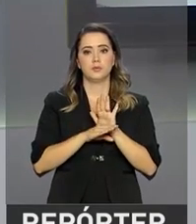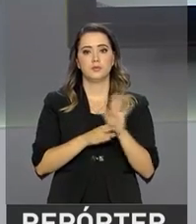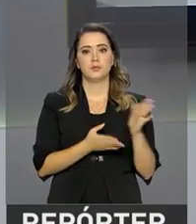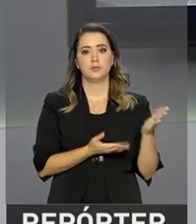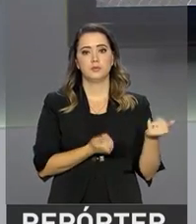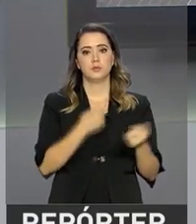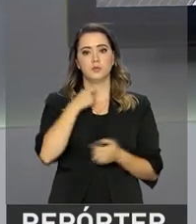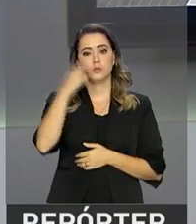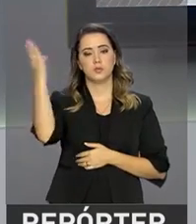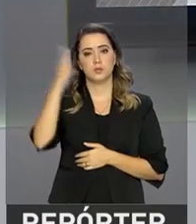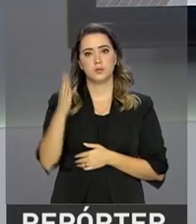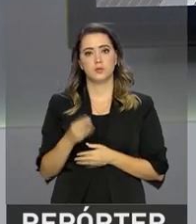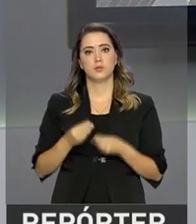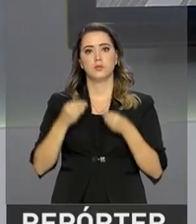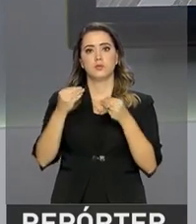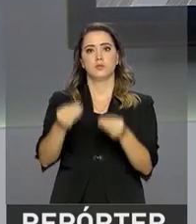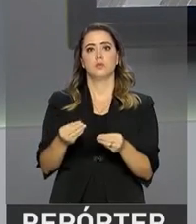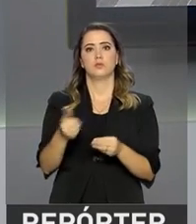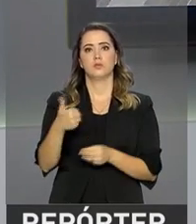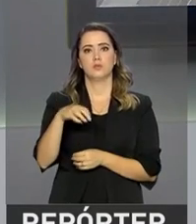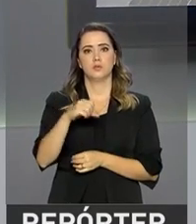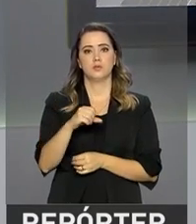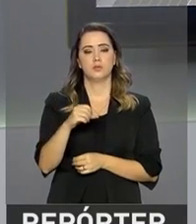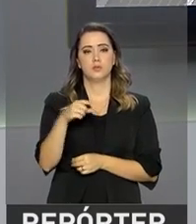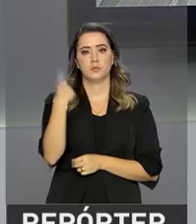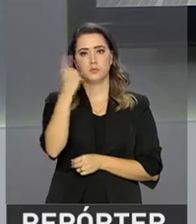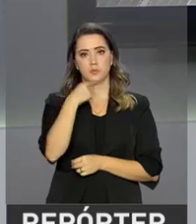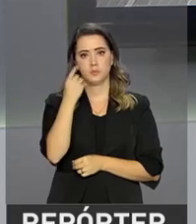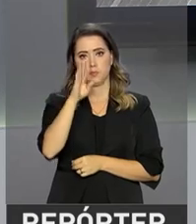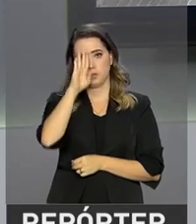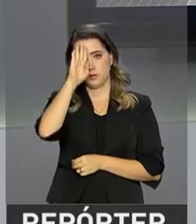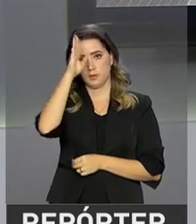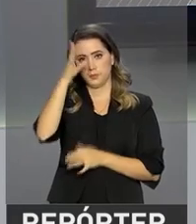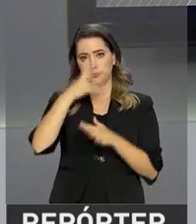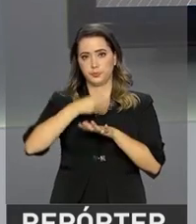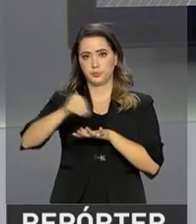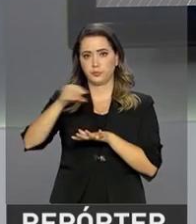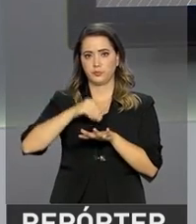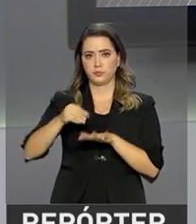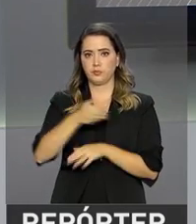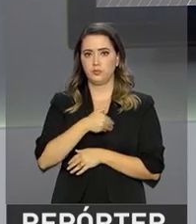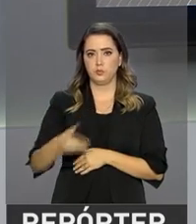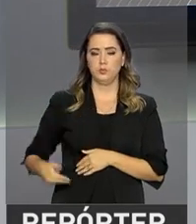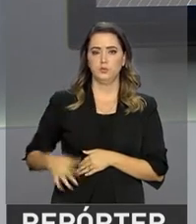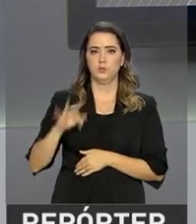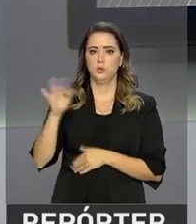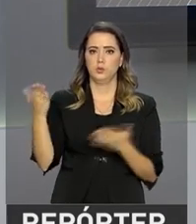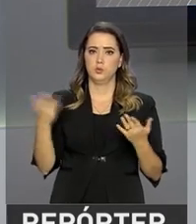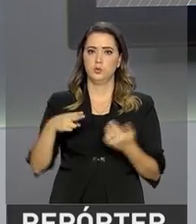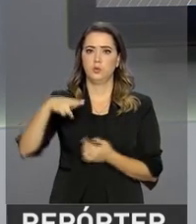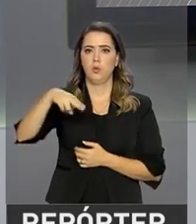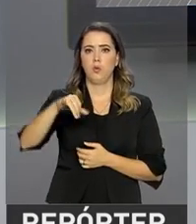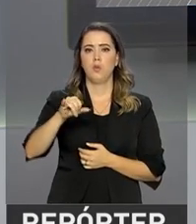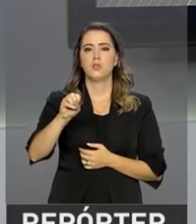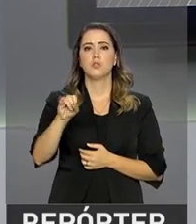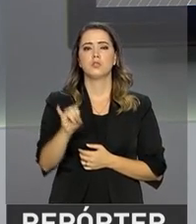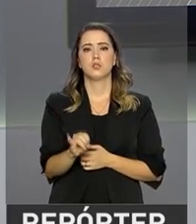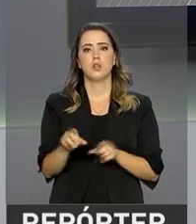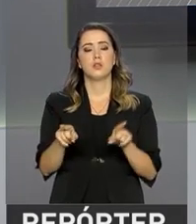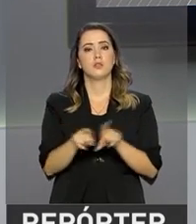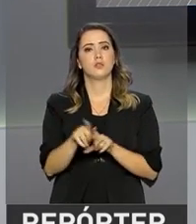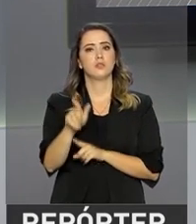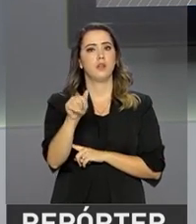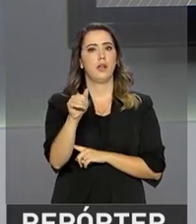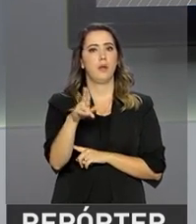leva até você de segunda a sexta às 19 horas as principais notícias do governo federal na apresentação de hoje os jornalistas nazi